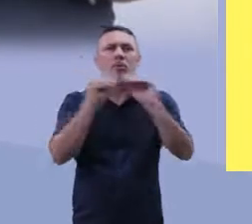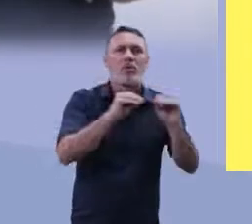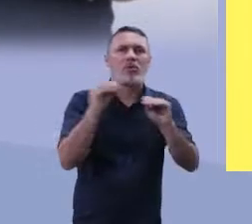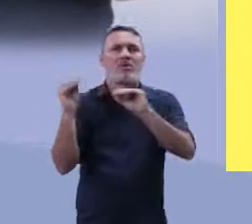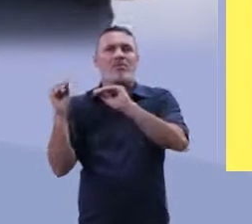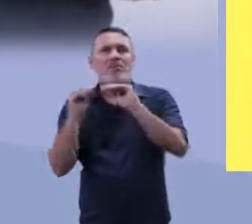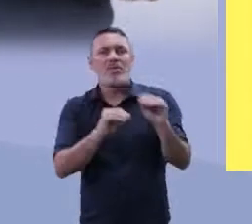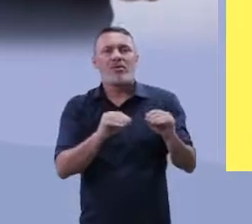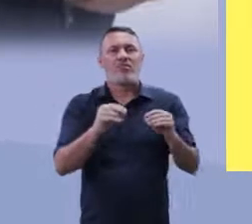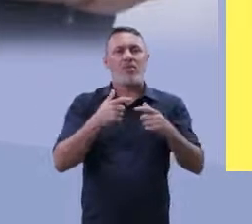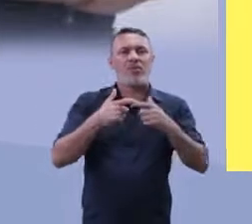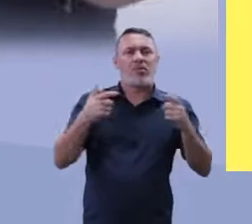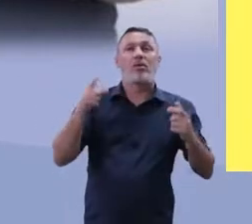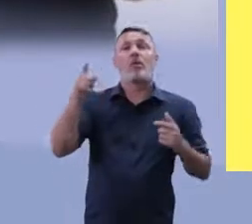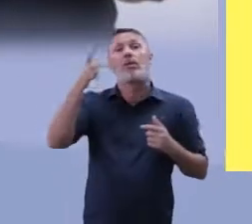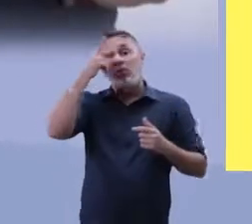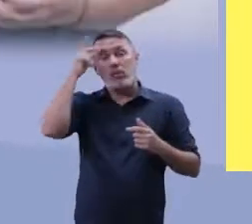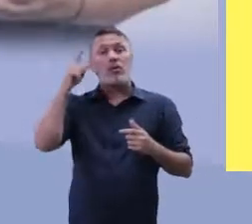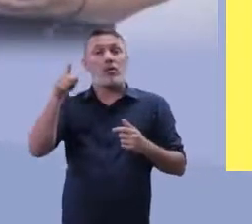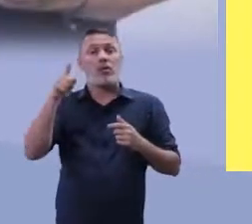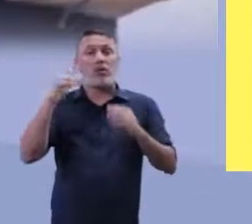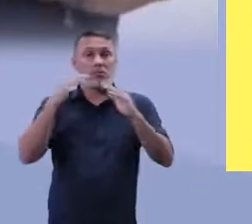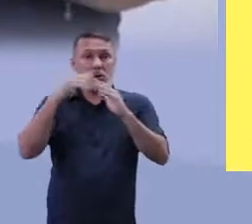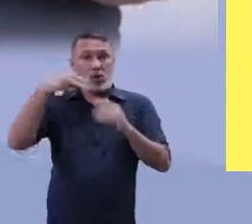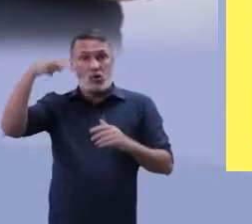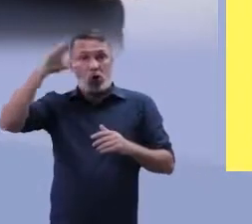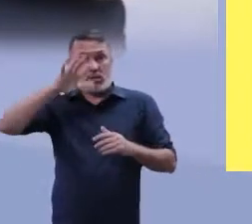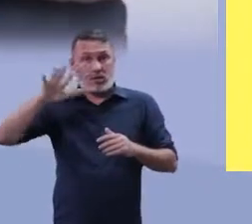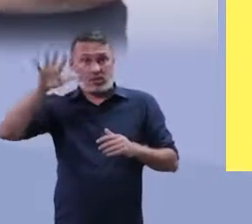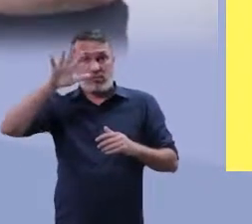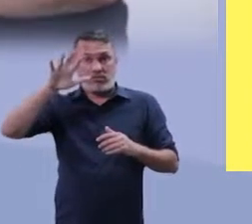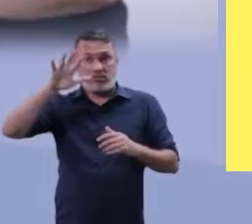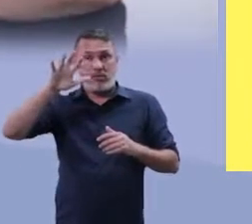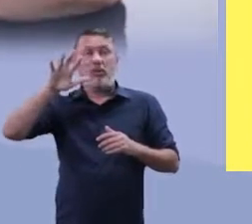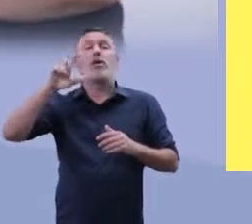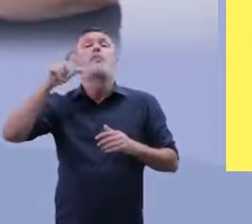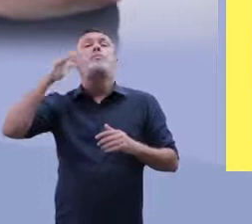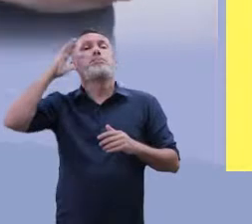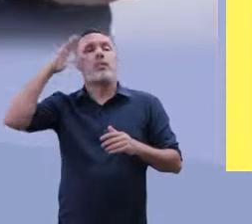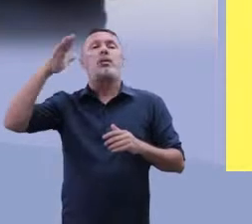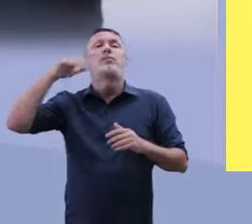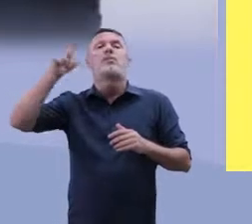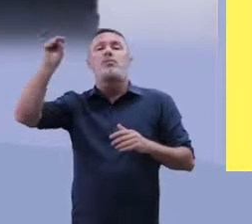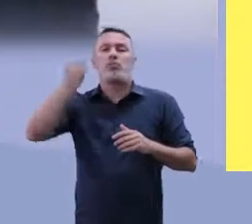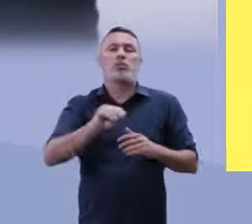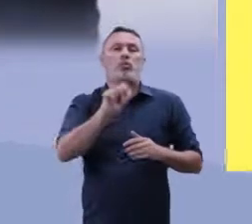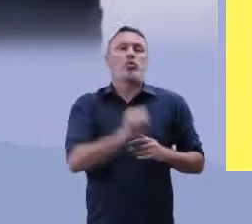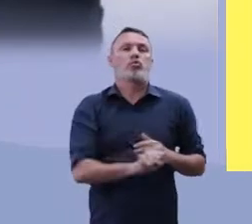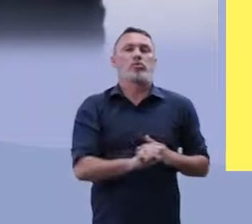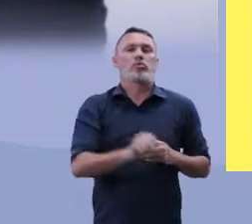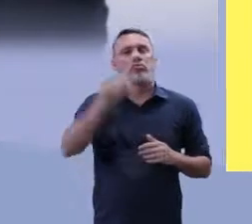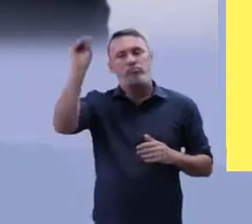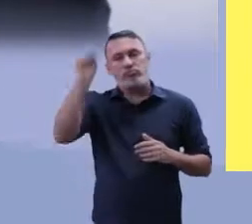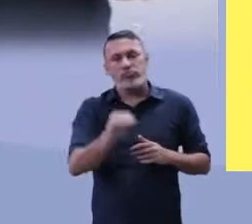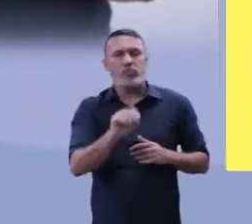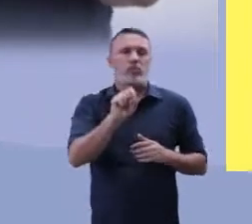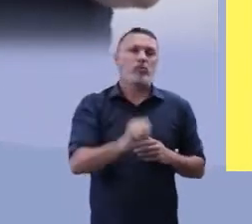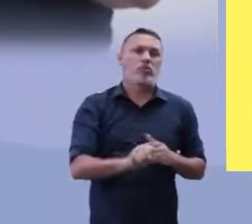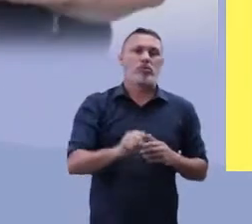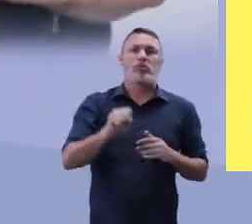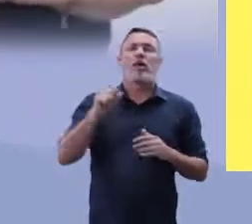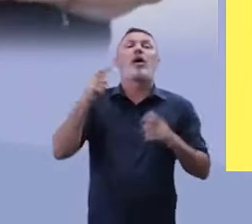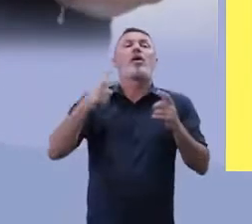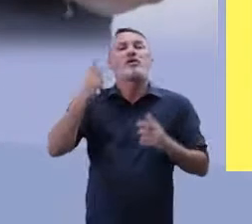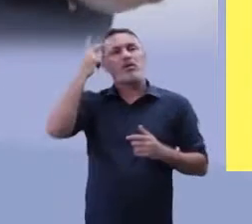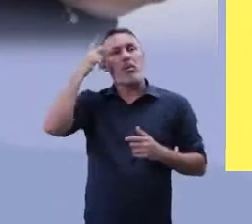deslocamento. Essas pessoas migravam da região Nordeste para a região Sul. Elas